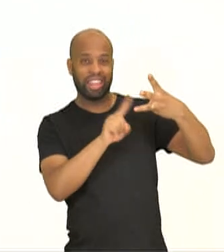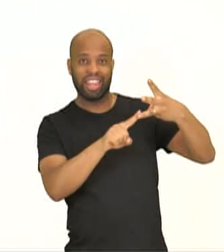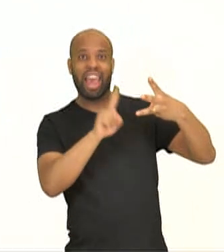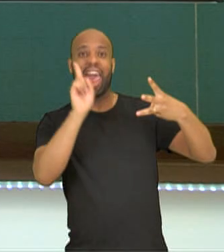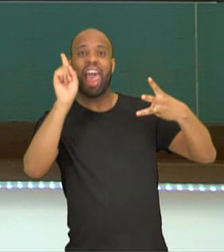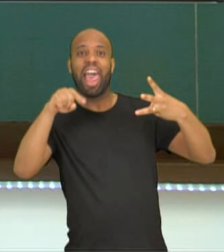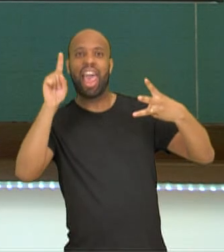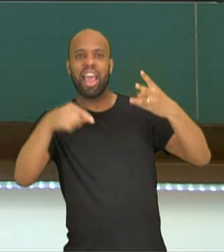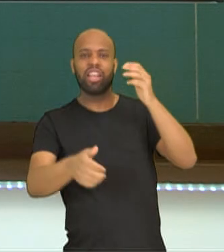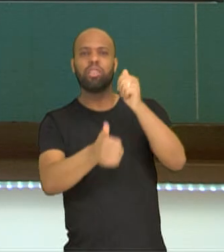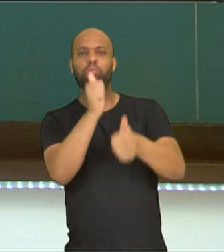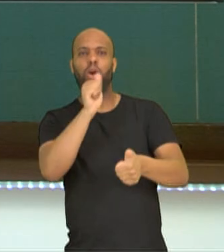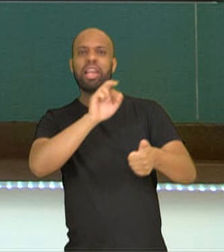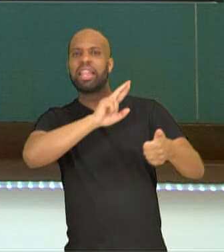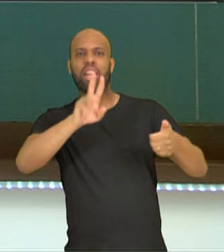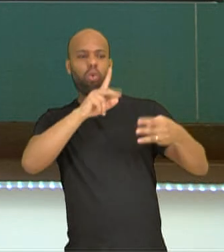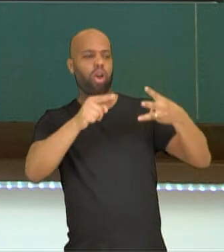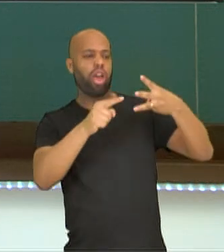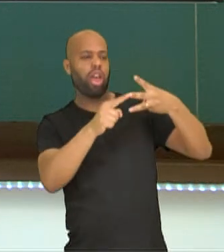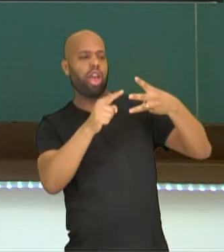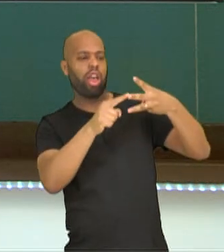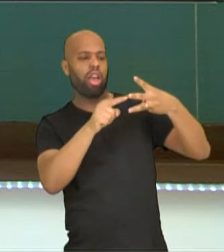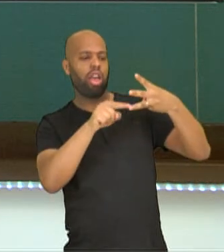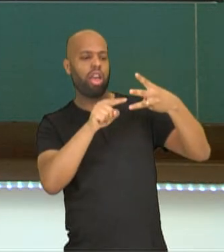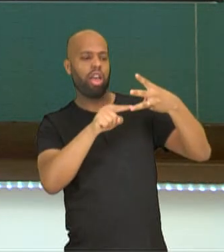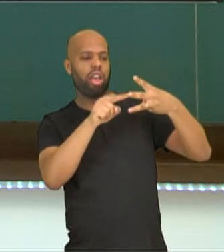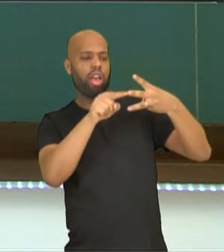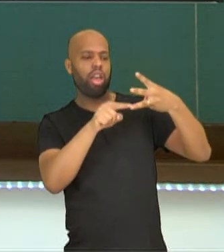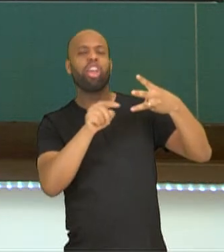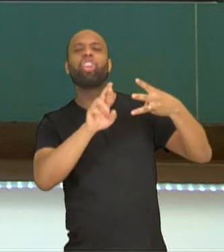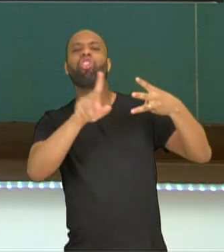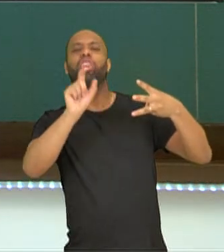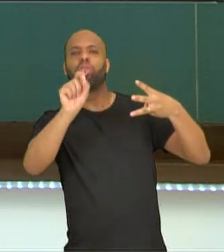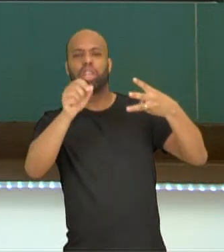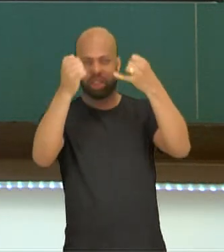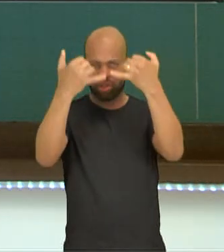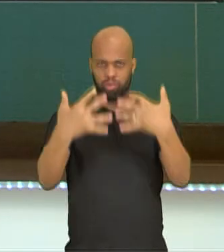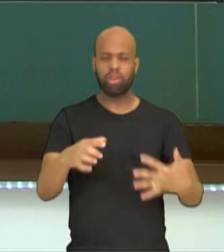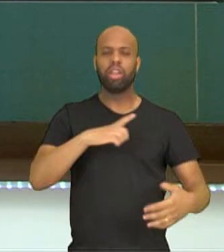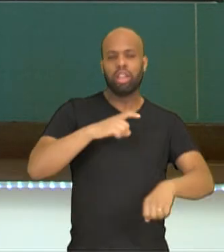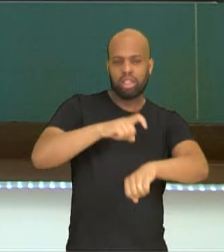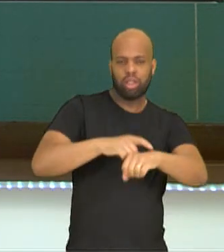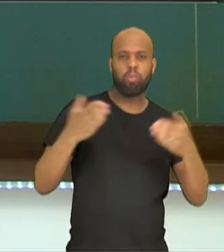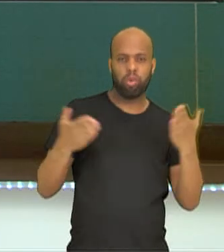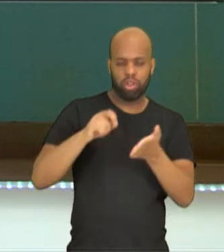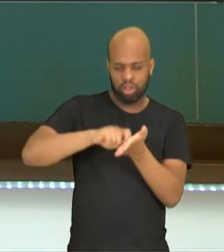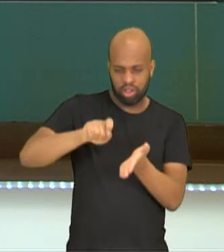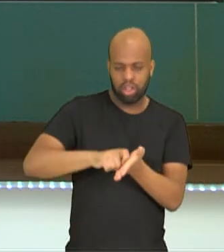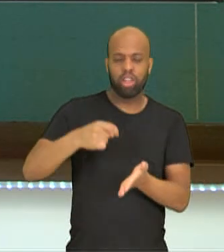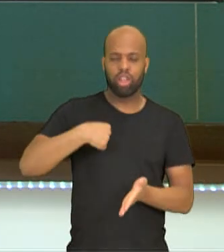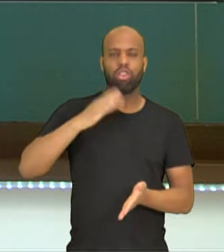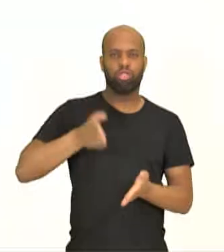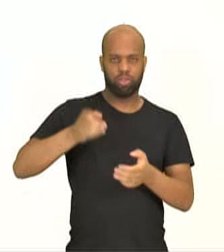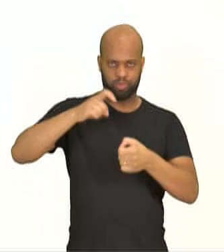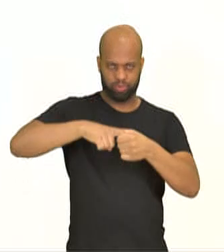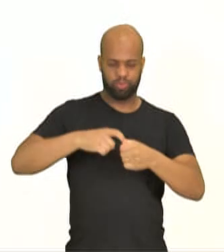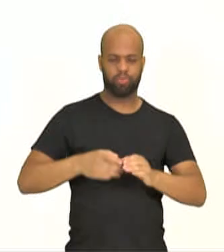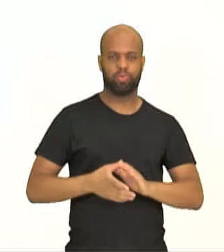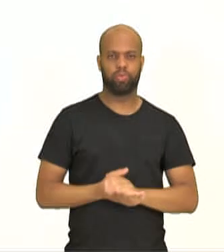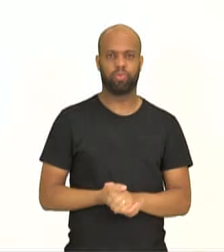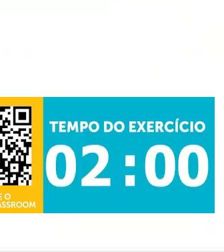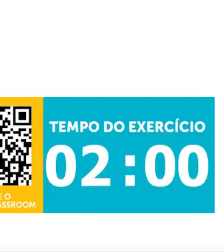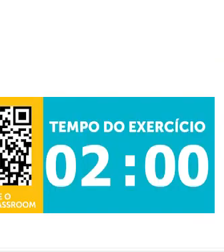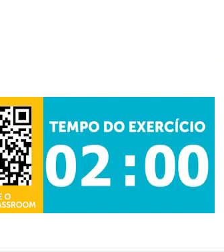jogo. Conseguiram identificar essas diferenças durante a explicação? Eu vou dar um tempinho para vocês e daqui a pouco voltamos com a resposta.